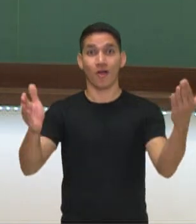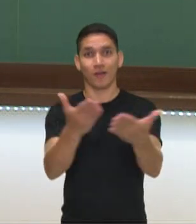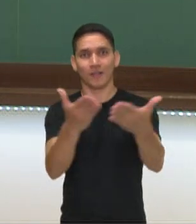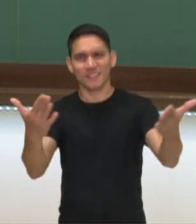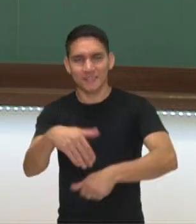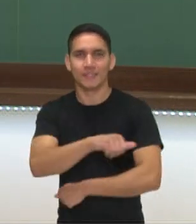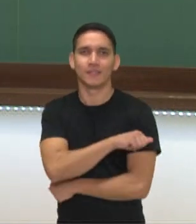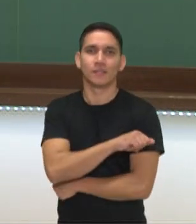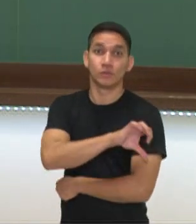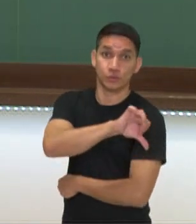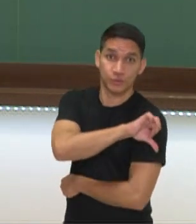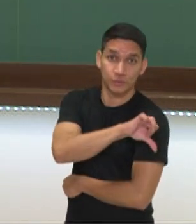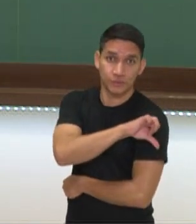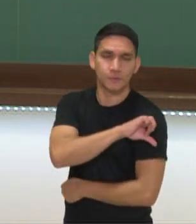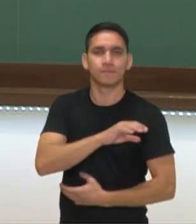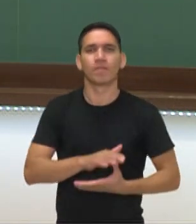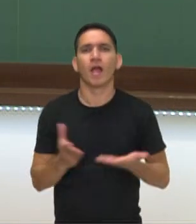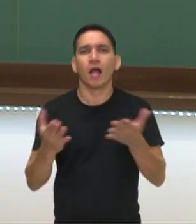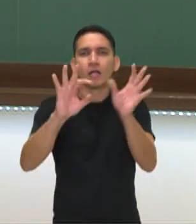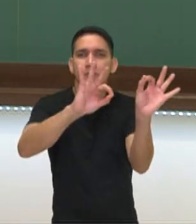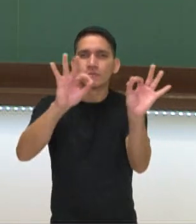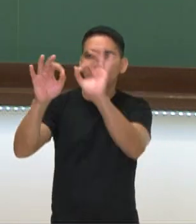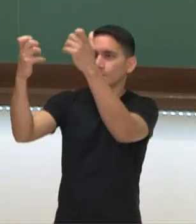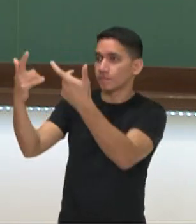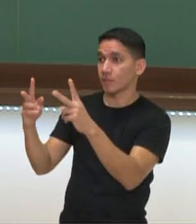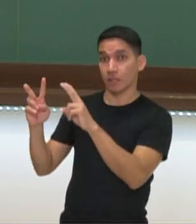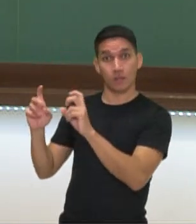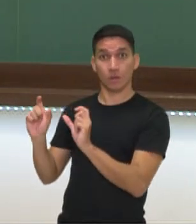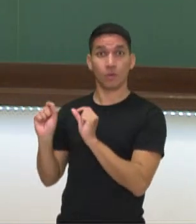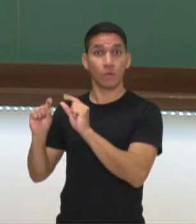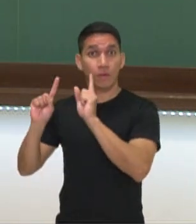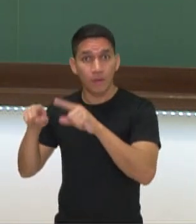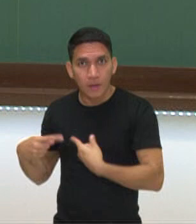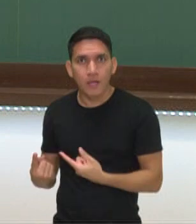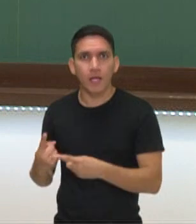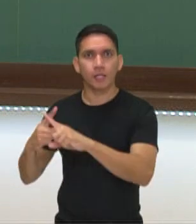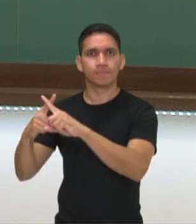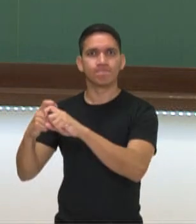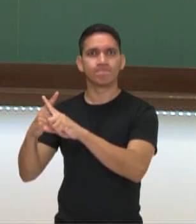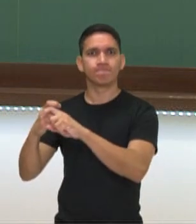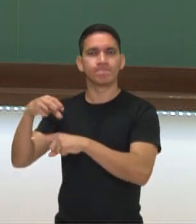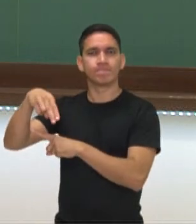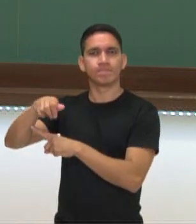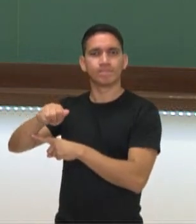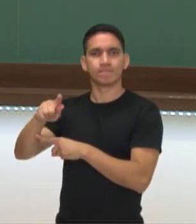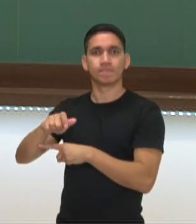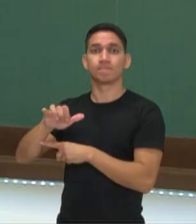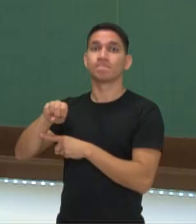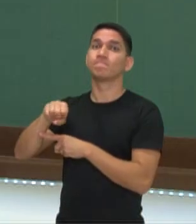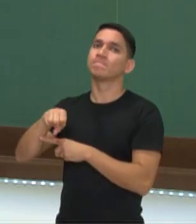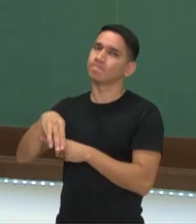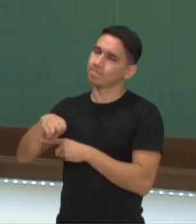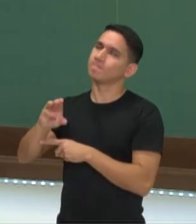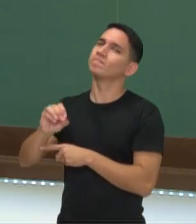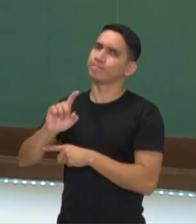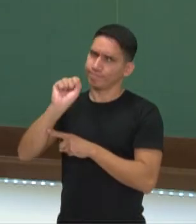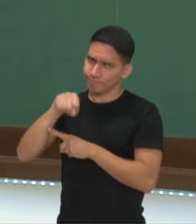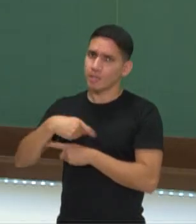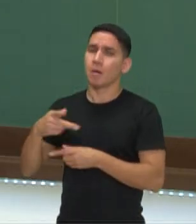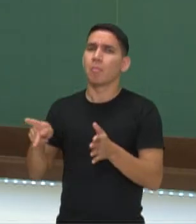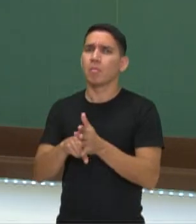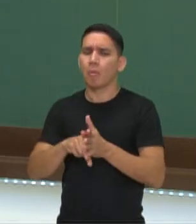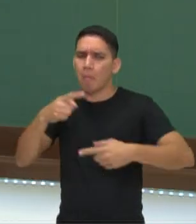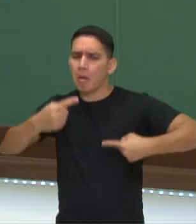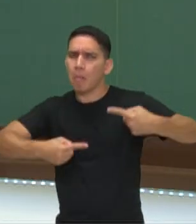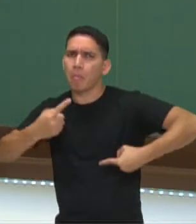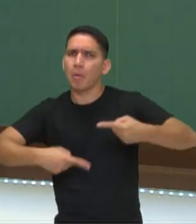Olá, estudantes do nono ano! Neste vídeo, vamos falar sobre nazismo. Sim, corrente política